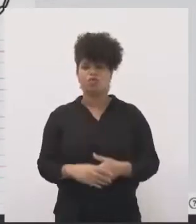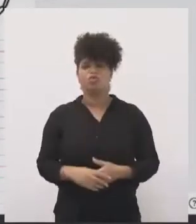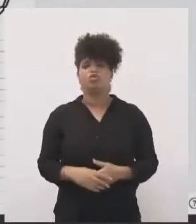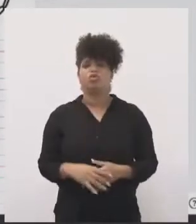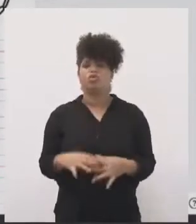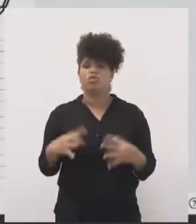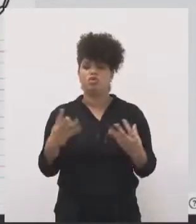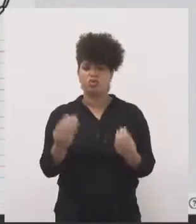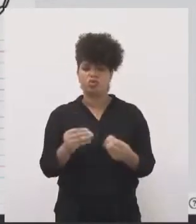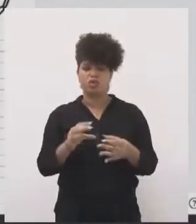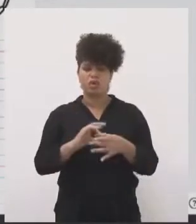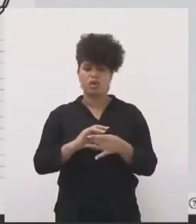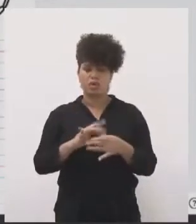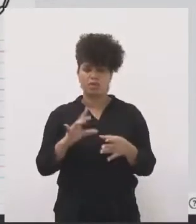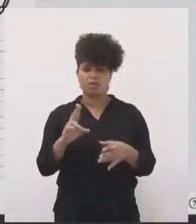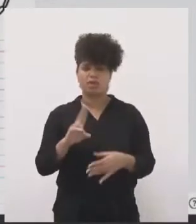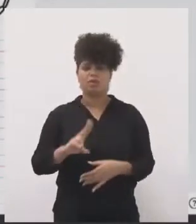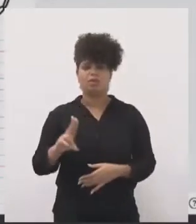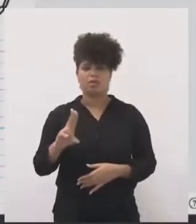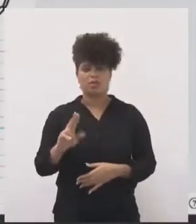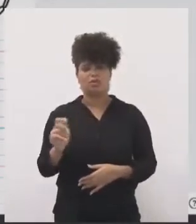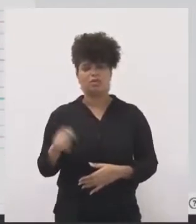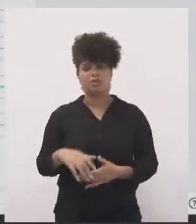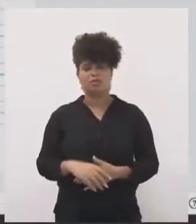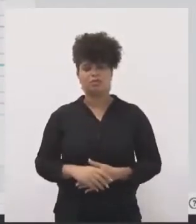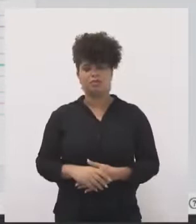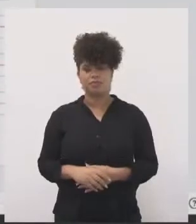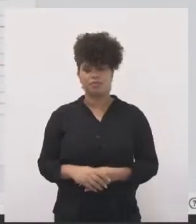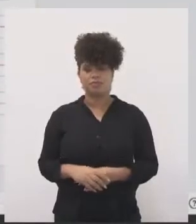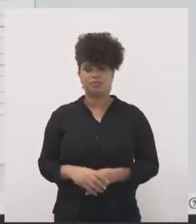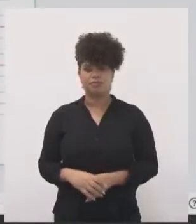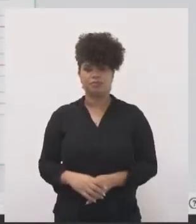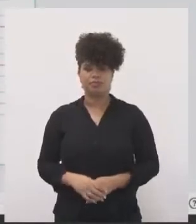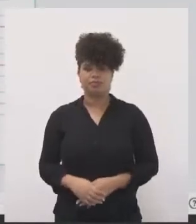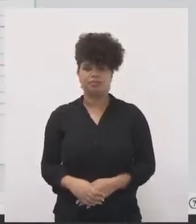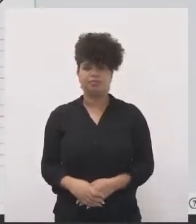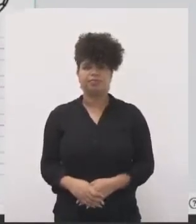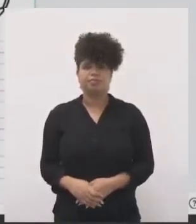estão disponíveis para uso educacional na conta de vocês.